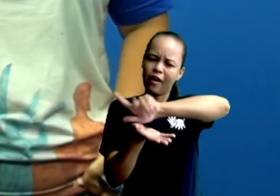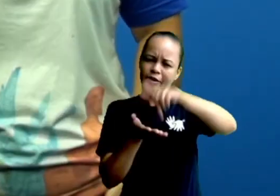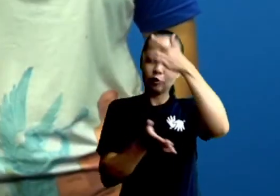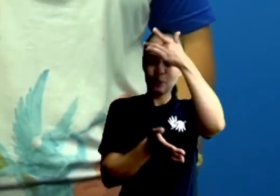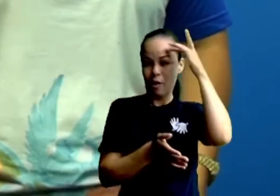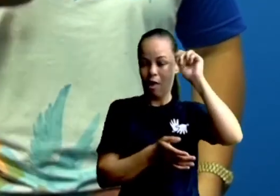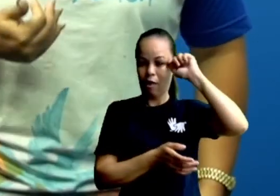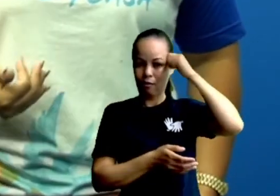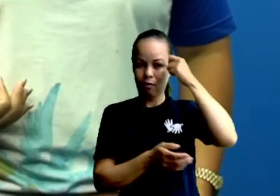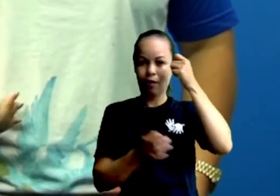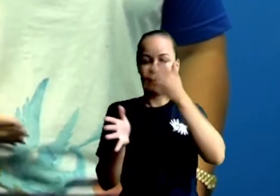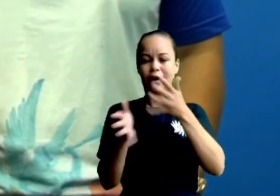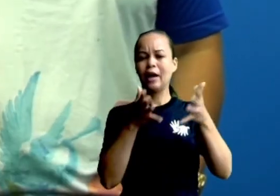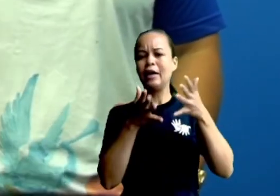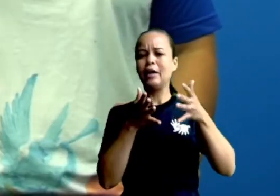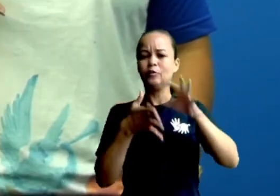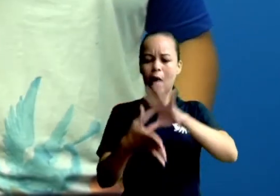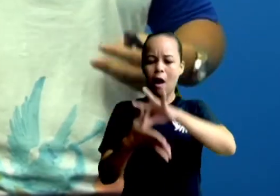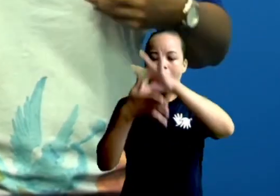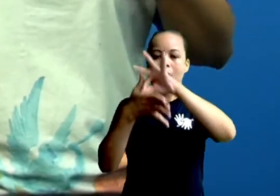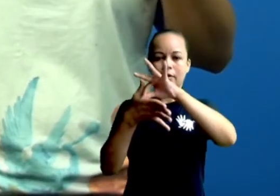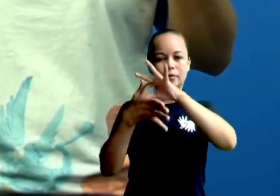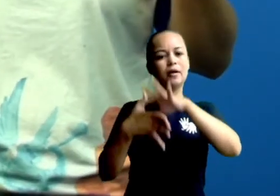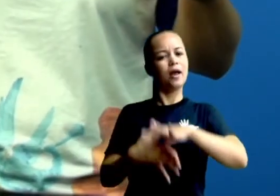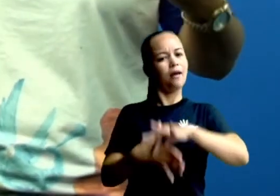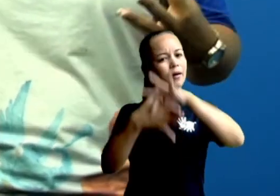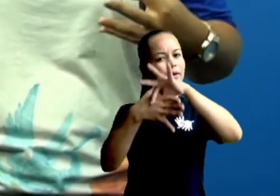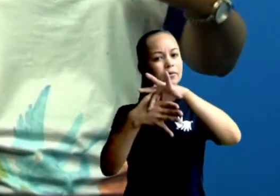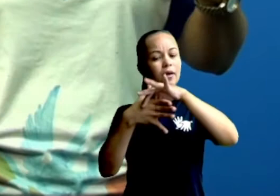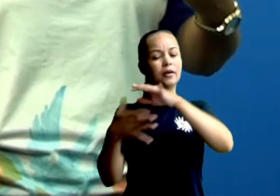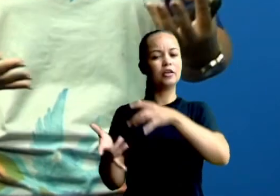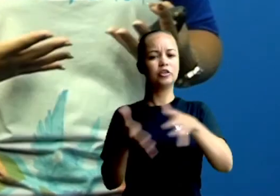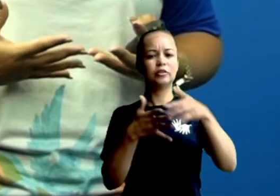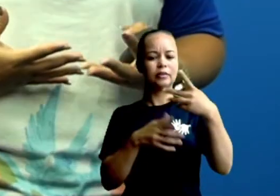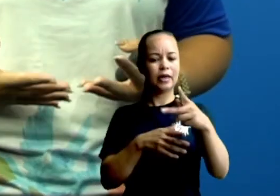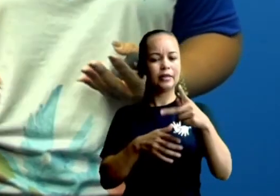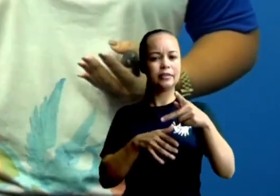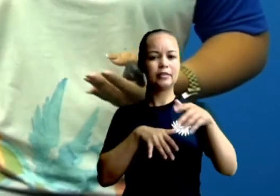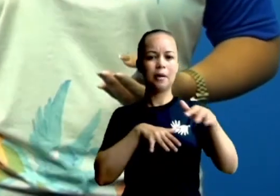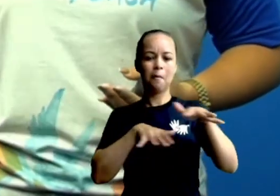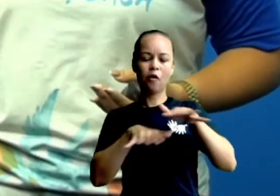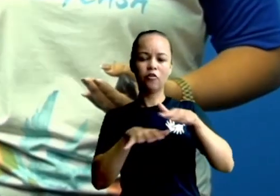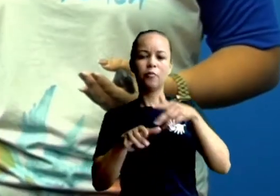certo? E um dos maiores líderes desse movimento dos